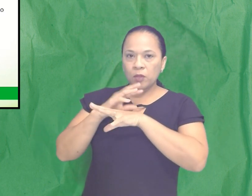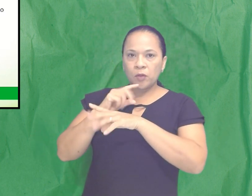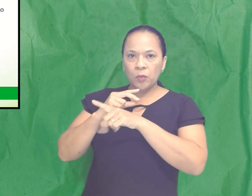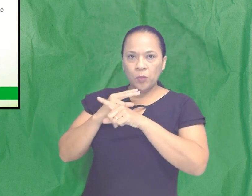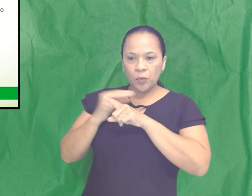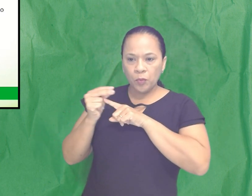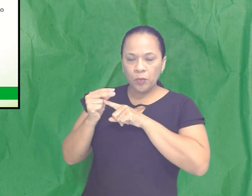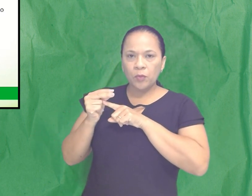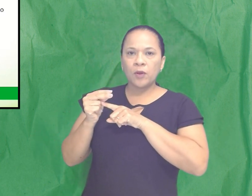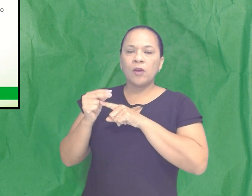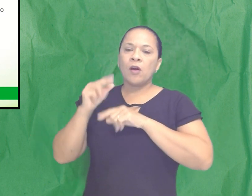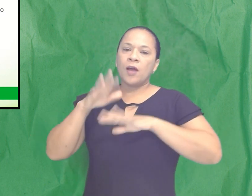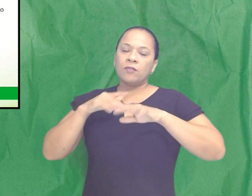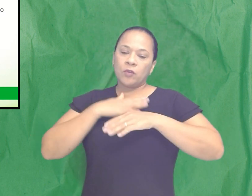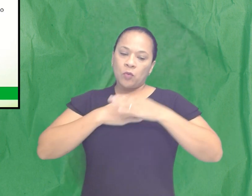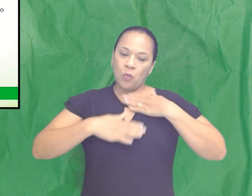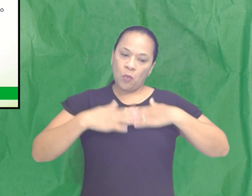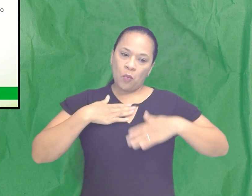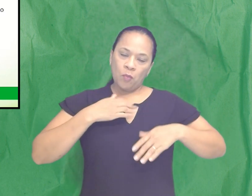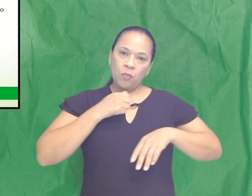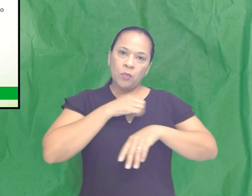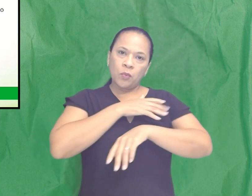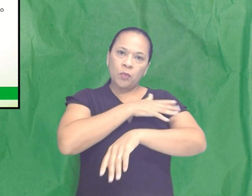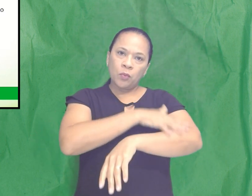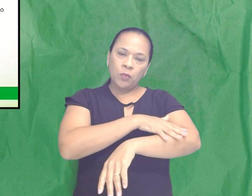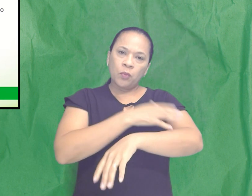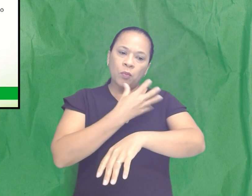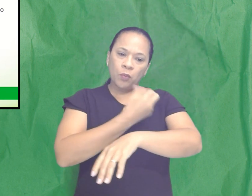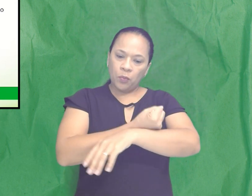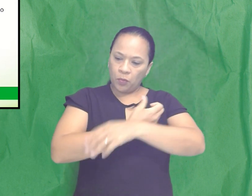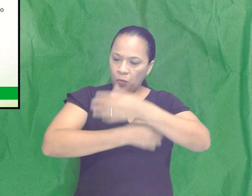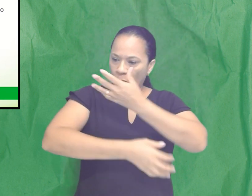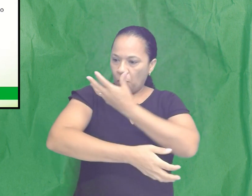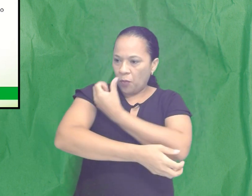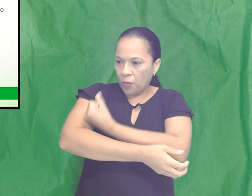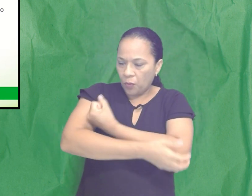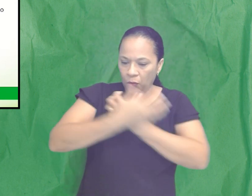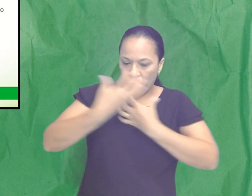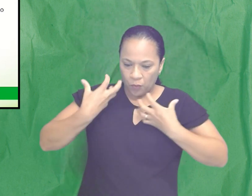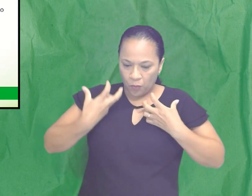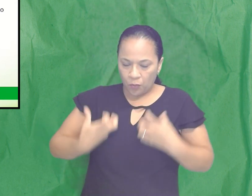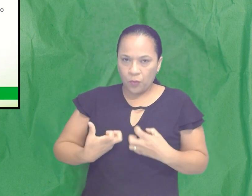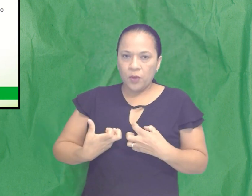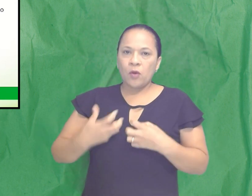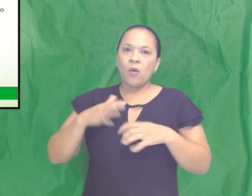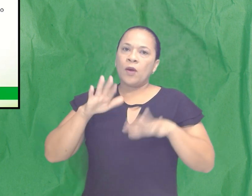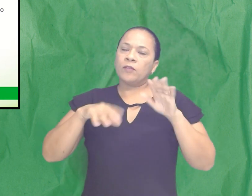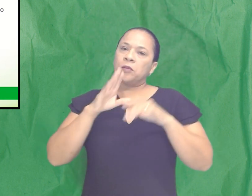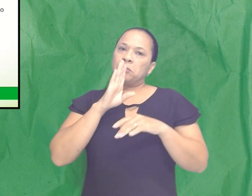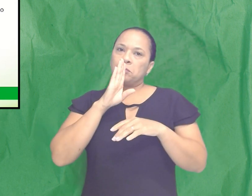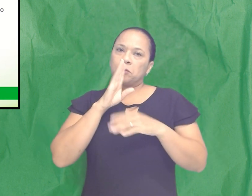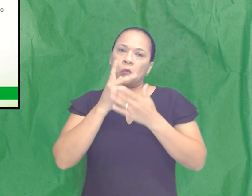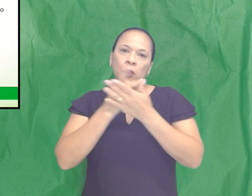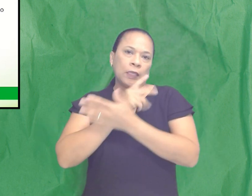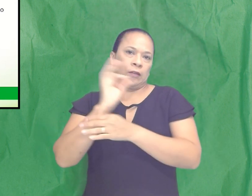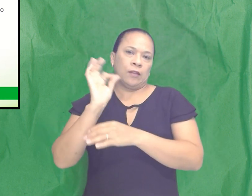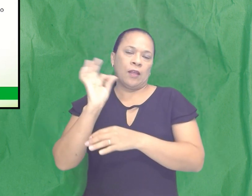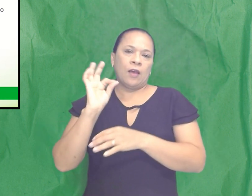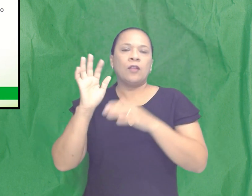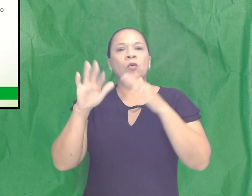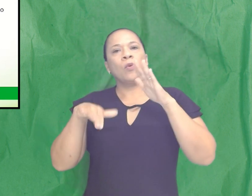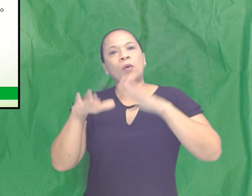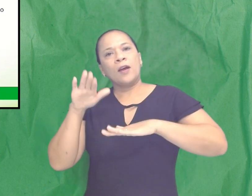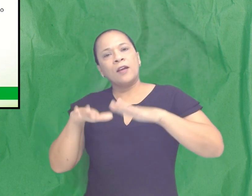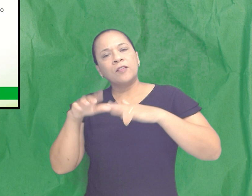ir para tecidos onde ele ficará acumulado, não possuindo efeito nenhum, para outros locais